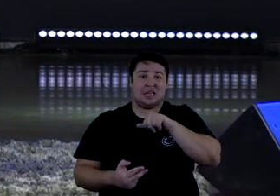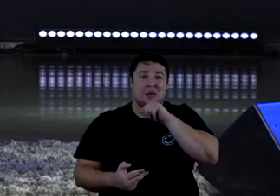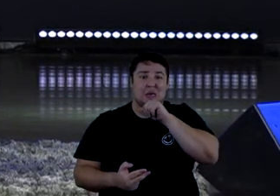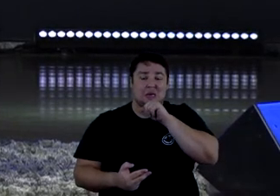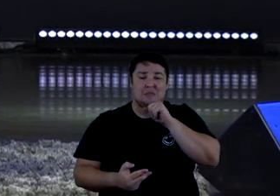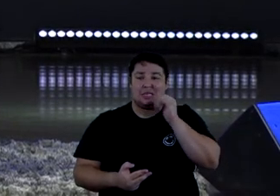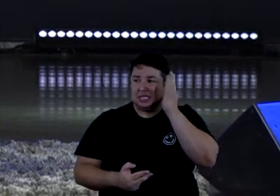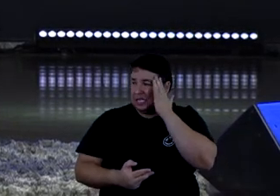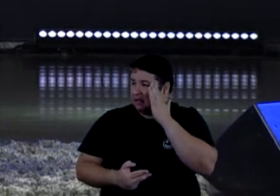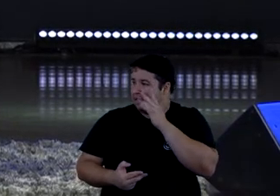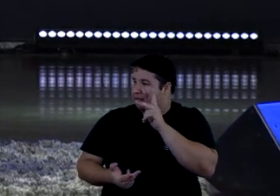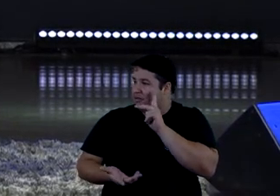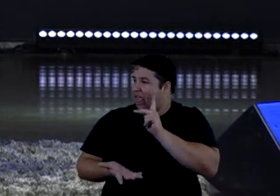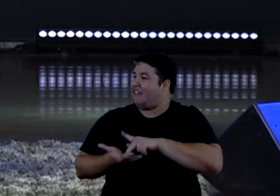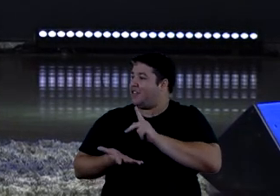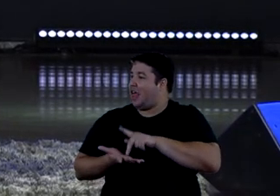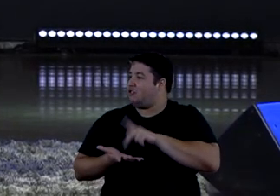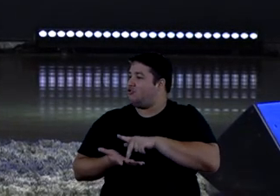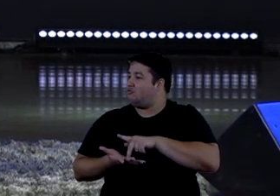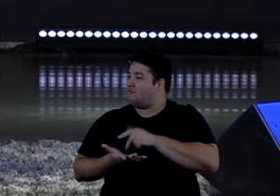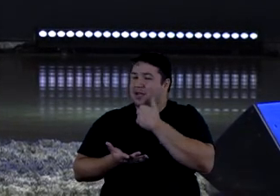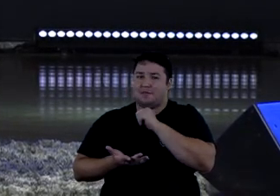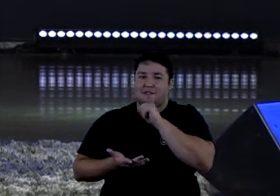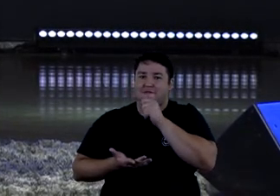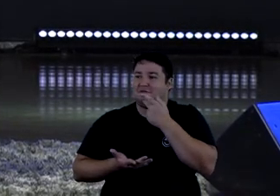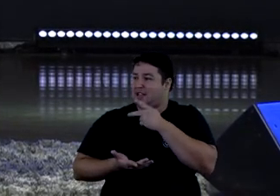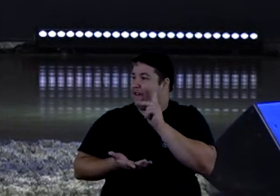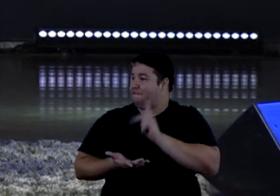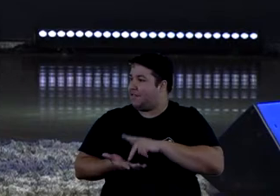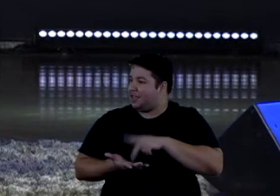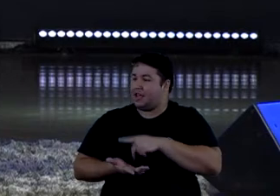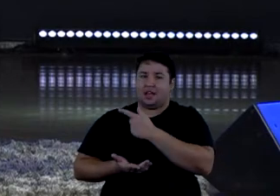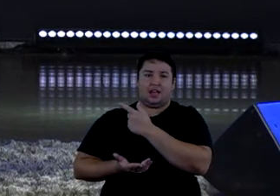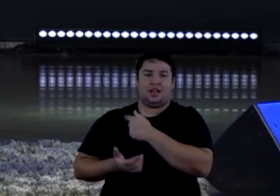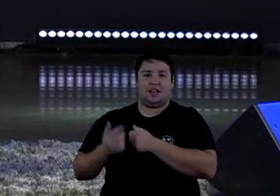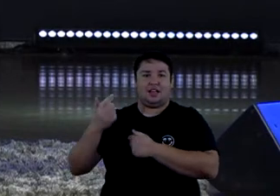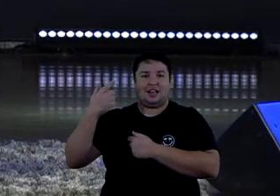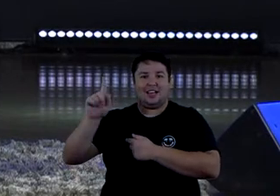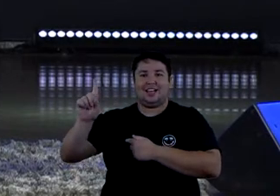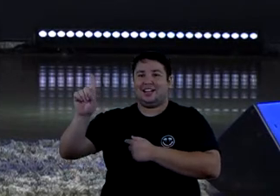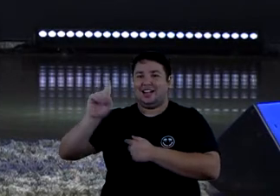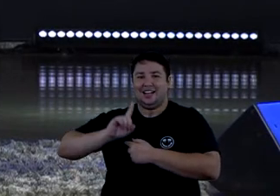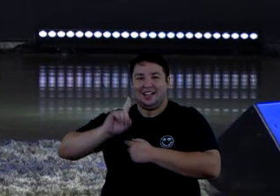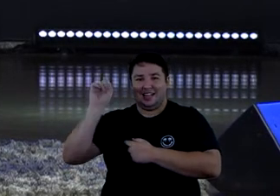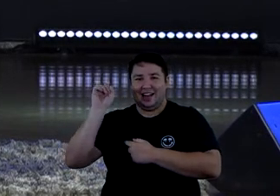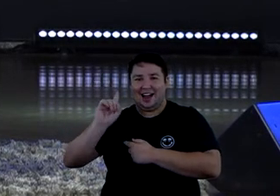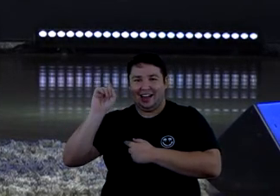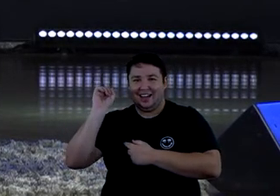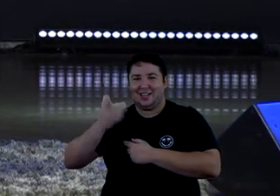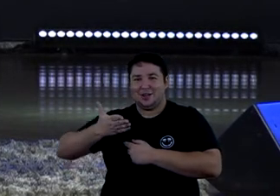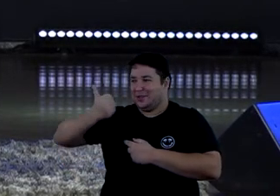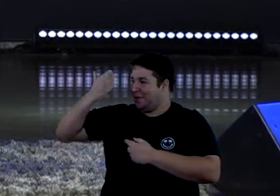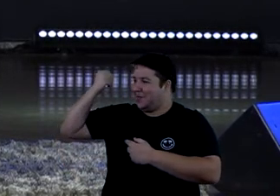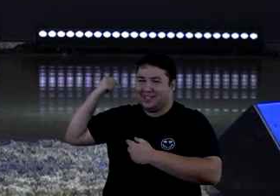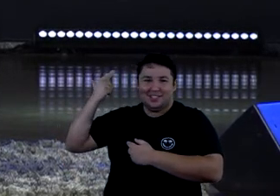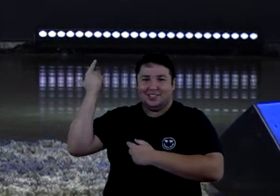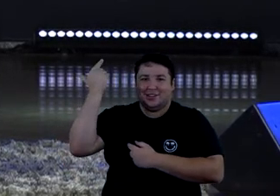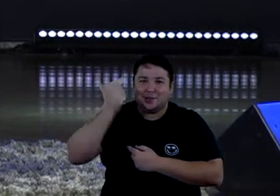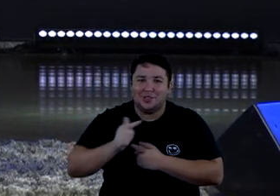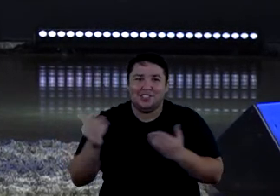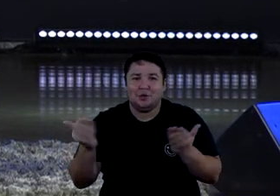ela fala, é verdade. Aquela jumenta selvagem não ia